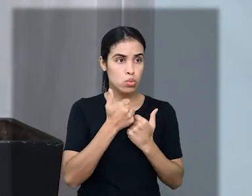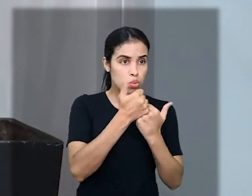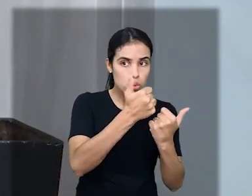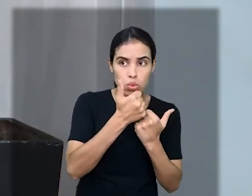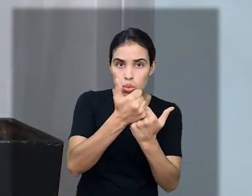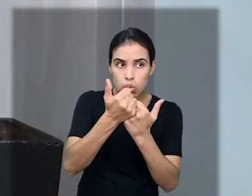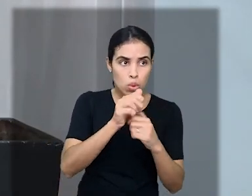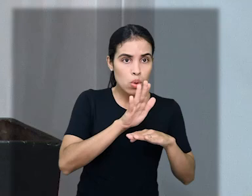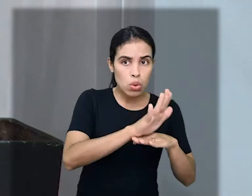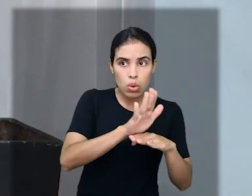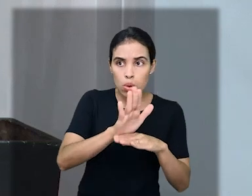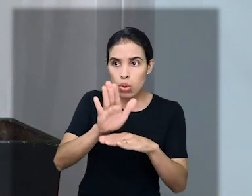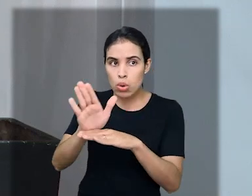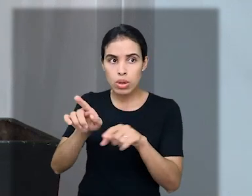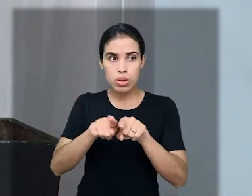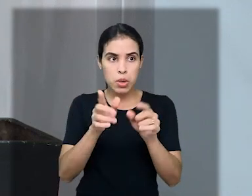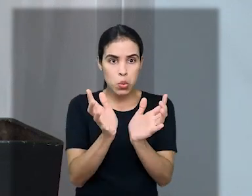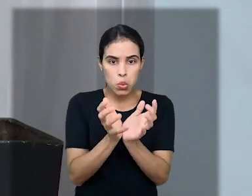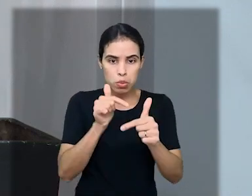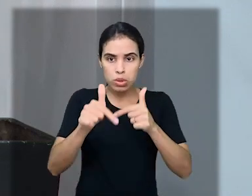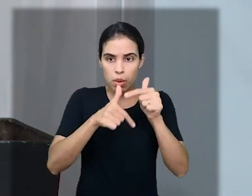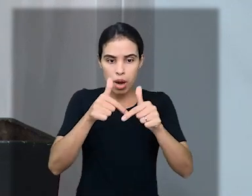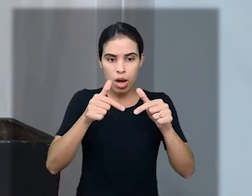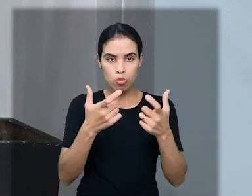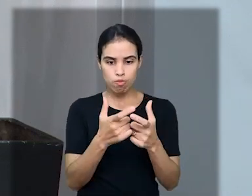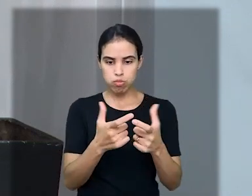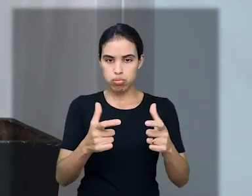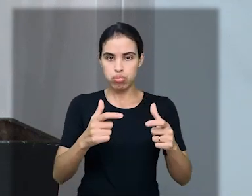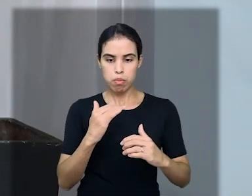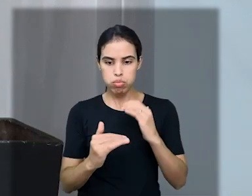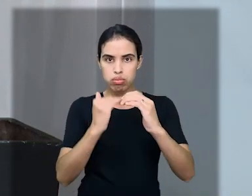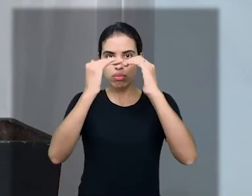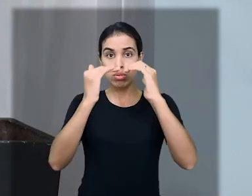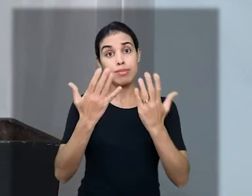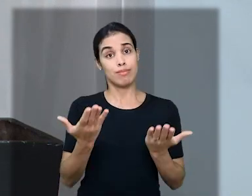suporte possível, além de manter o desempenho em alta. Esses